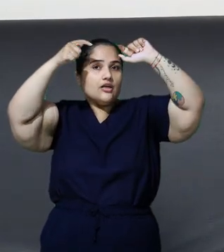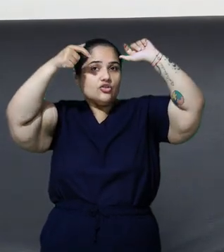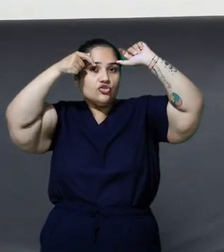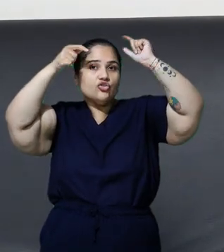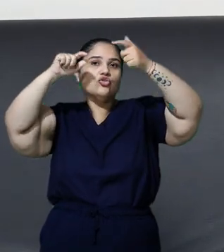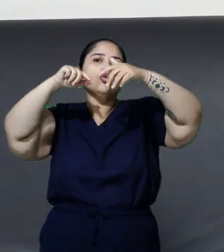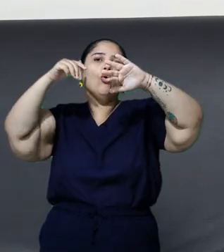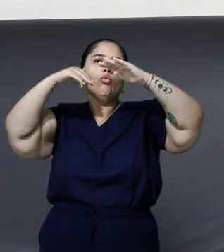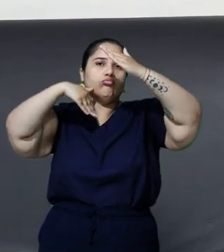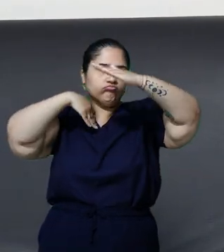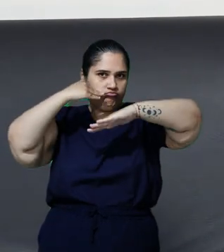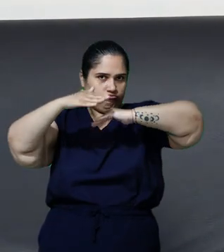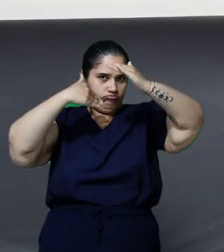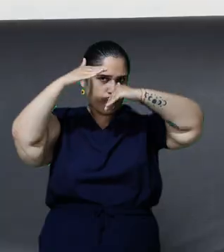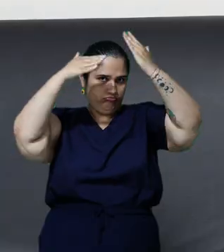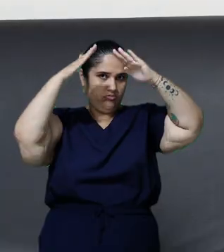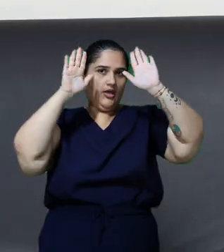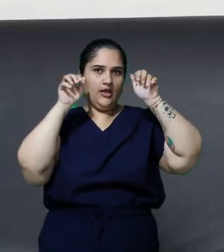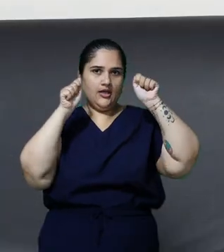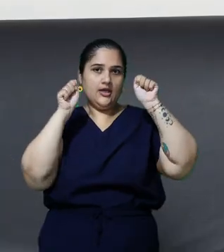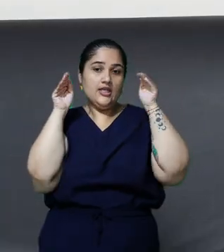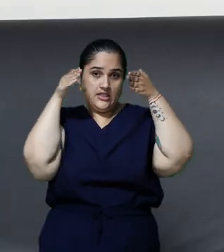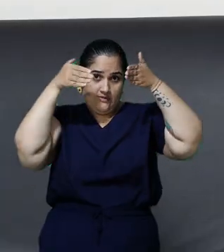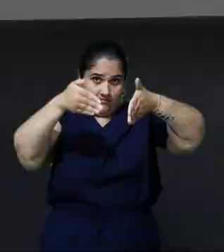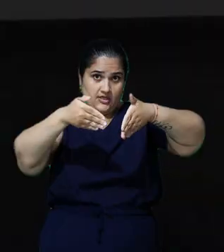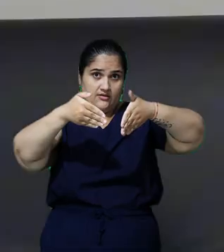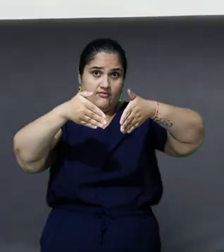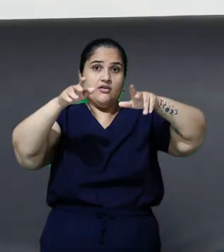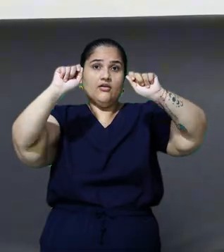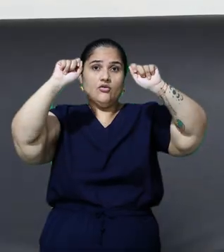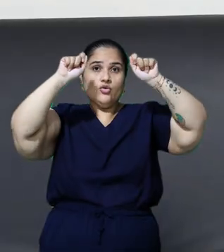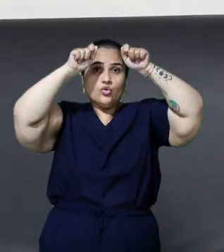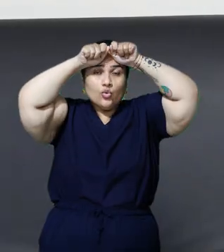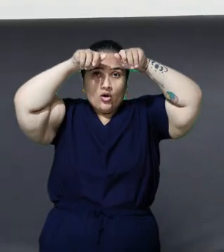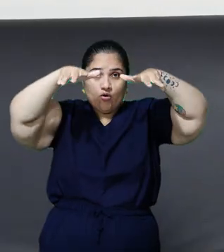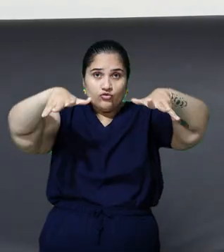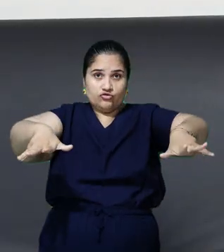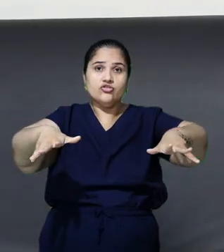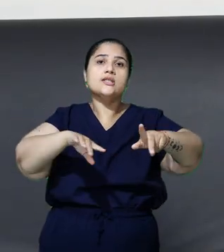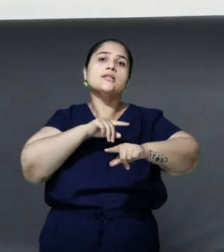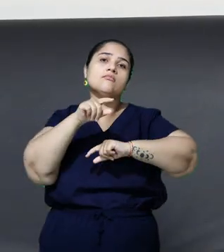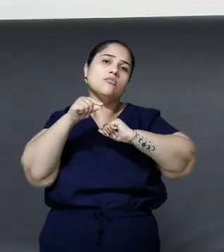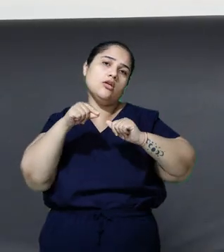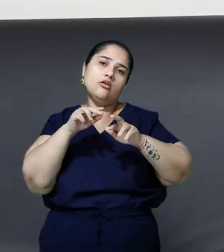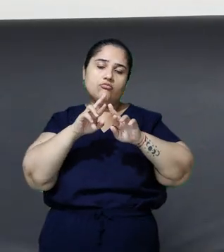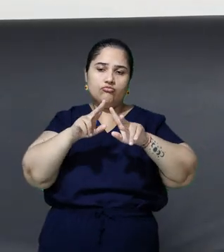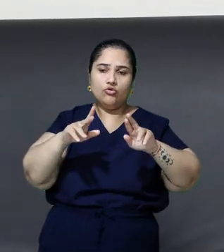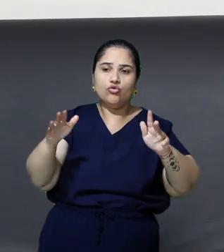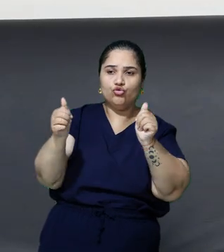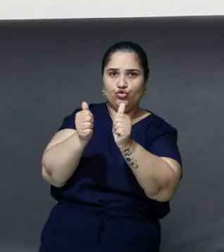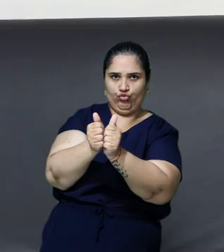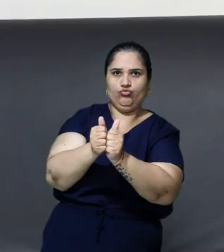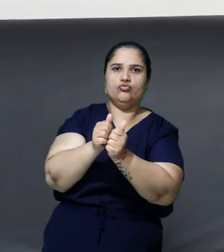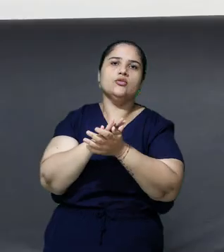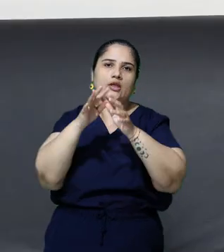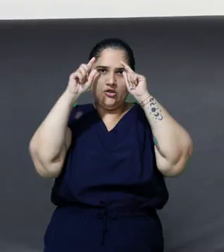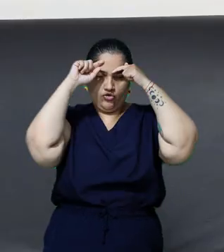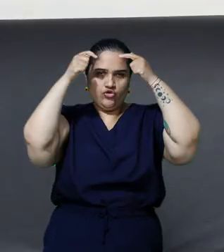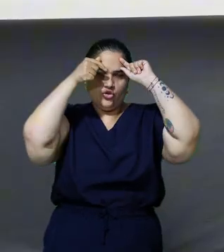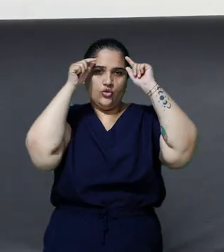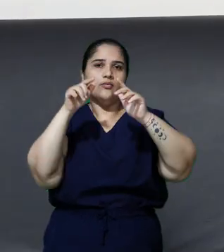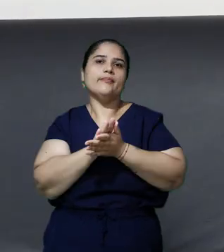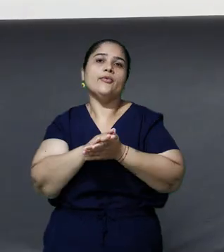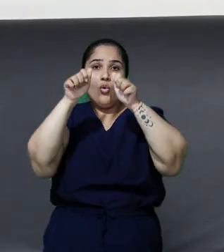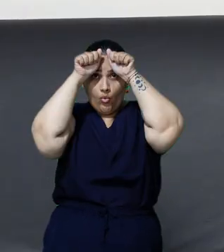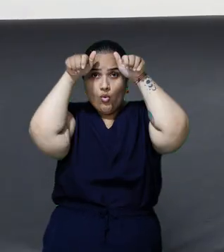sendo mais específico na parte do autismo e suas comorbidades. O diagnóstico, embora não pareça, pelo fato